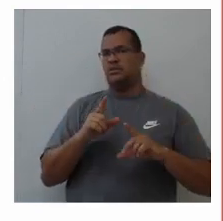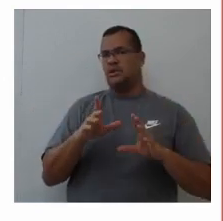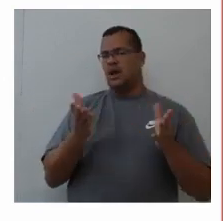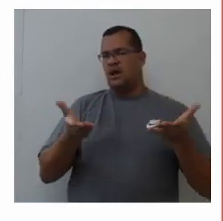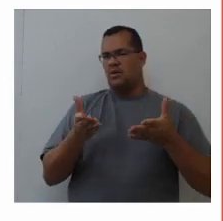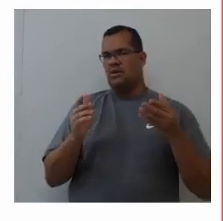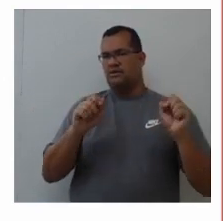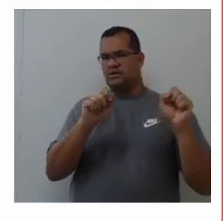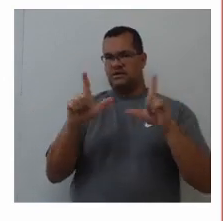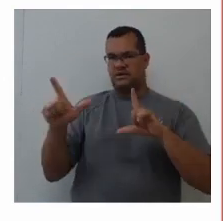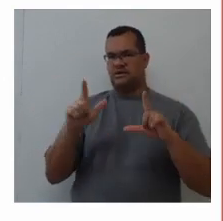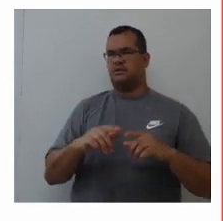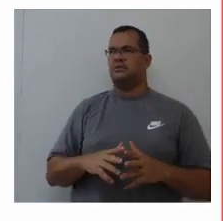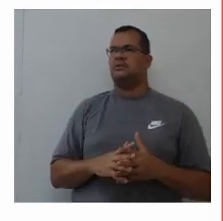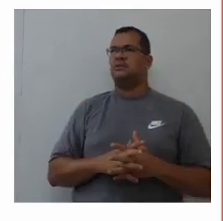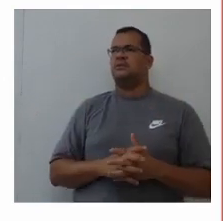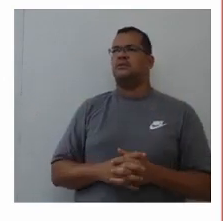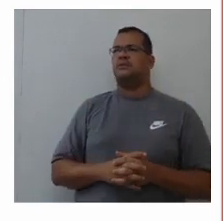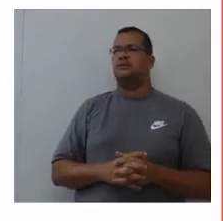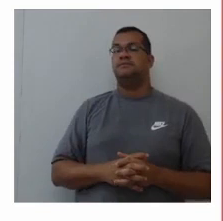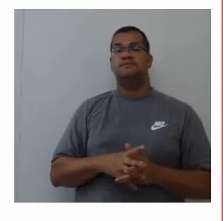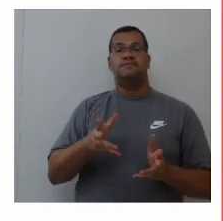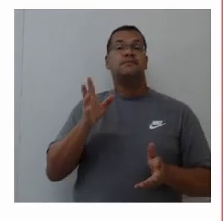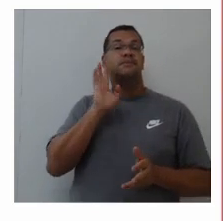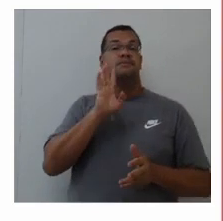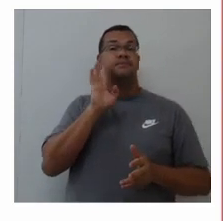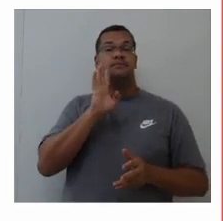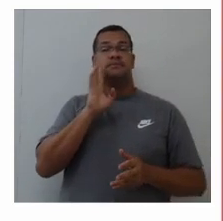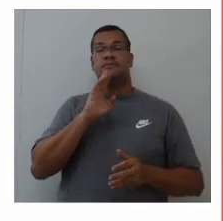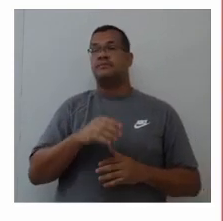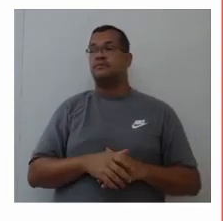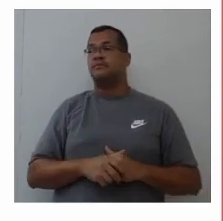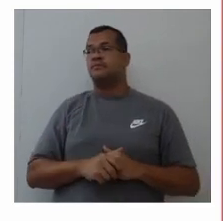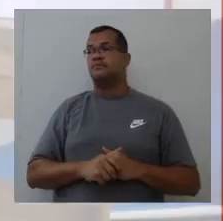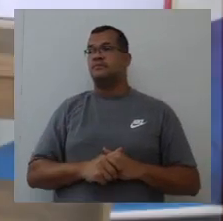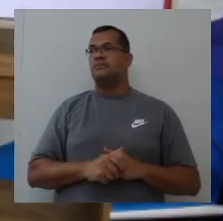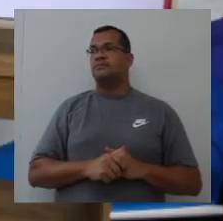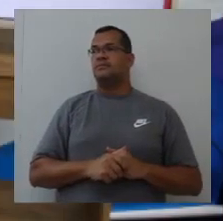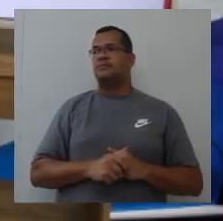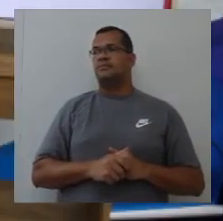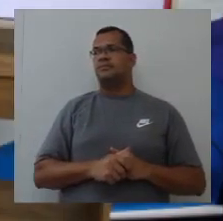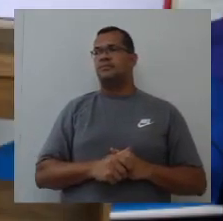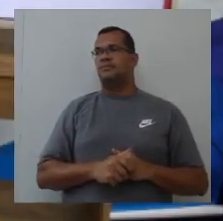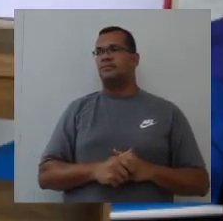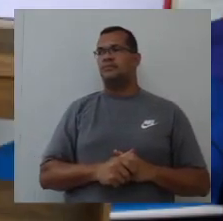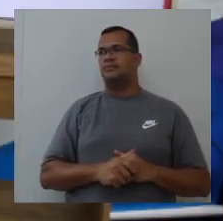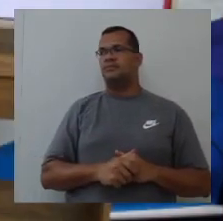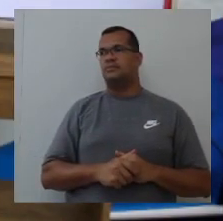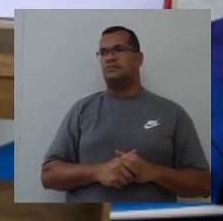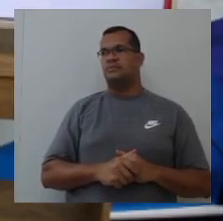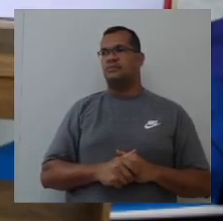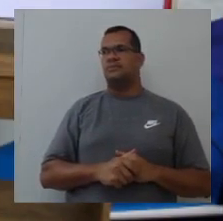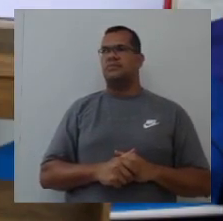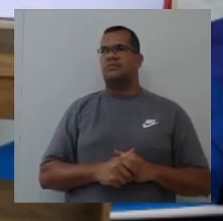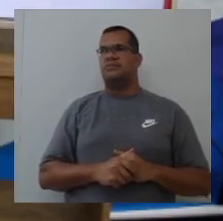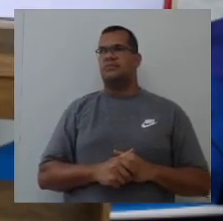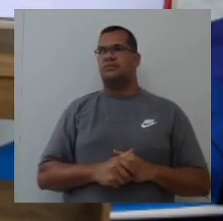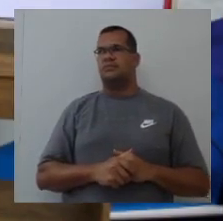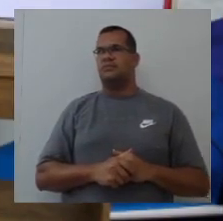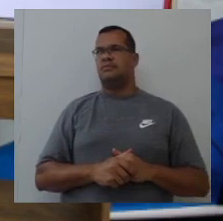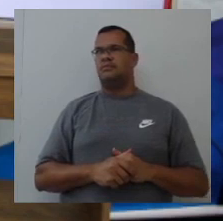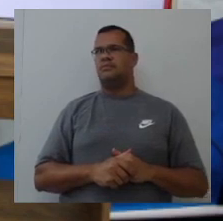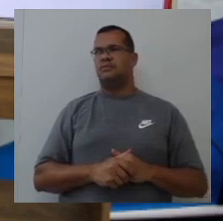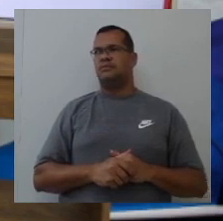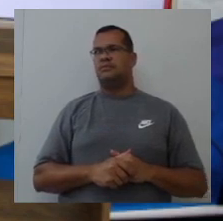geral. Olha só que legal. Eu tenho... Não está indo não, Vitor, a tela geral? Tu está dando corte, né? Dando print e... É